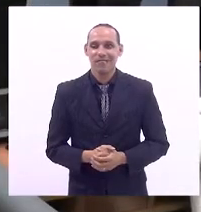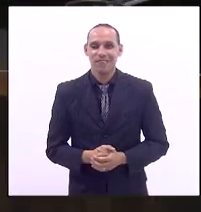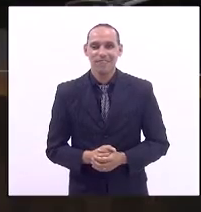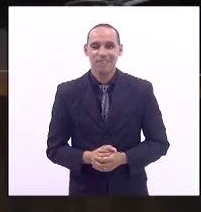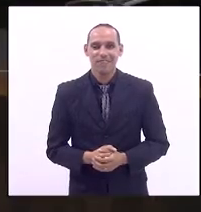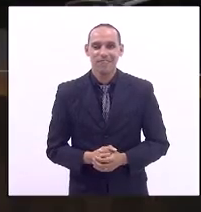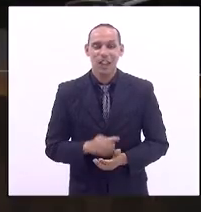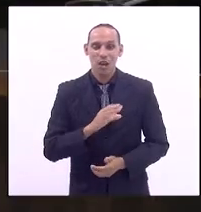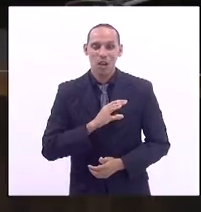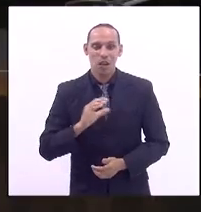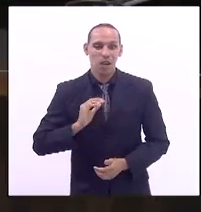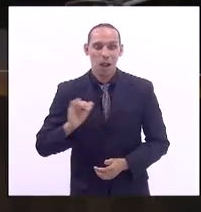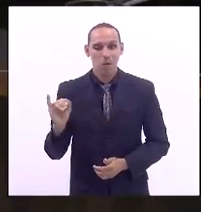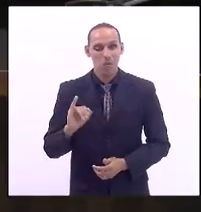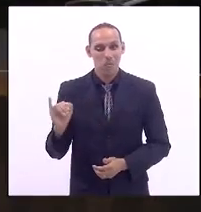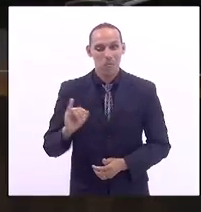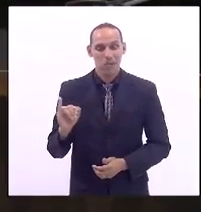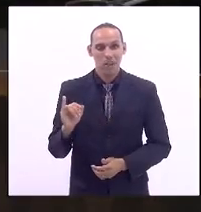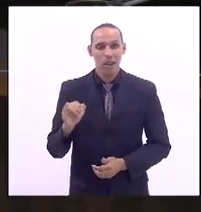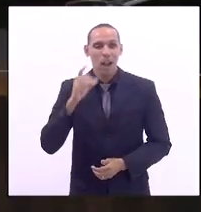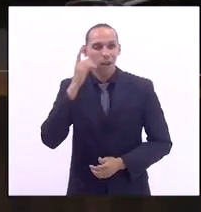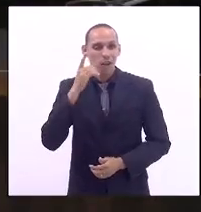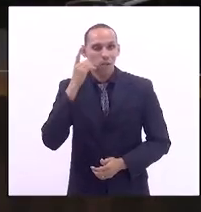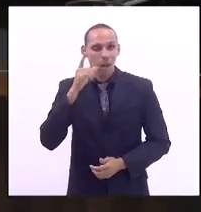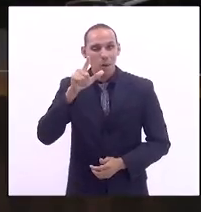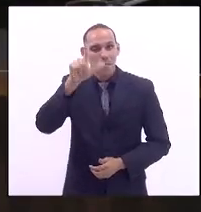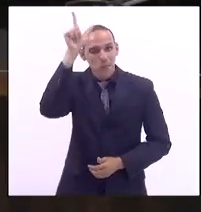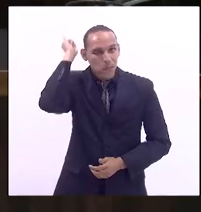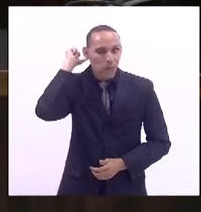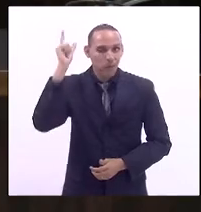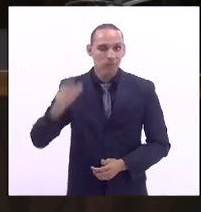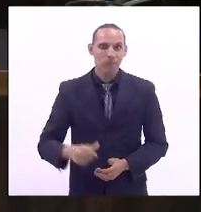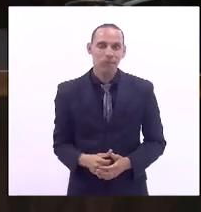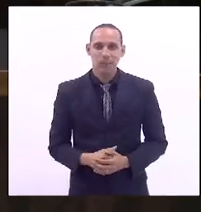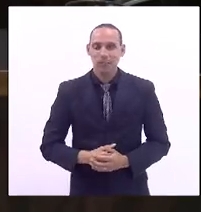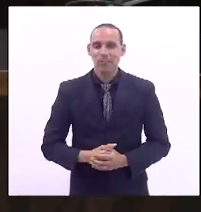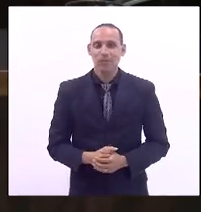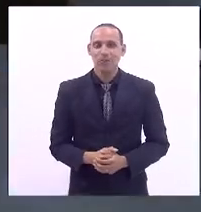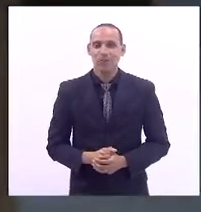a comissão de tributação Deputado Luiz Paulo